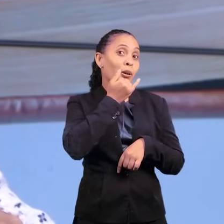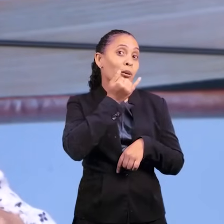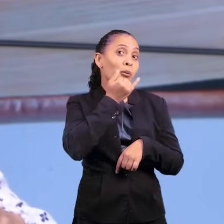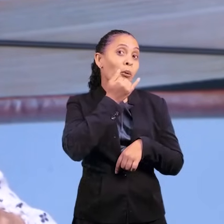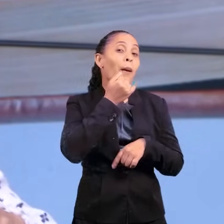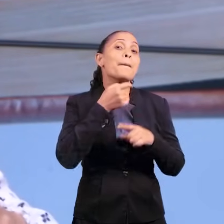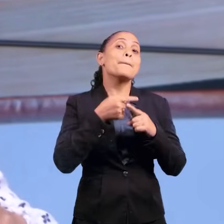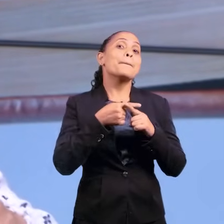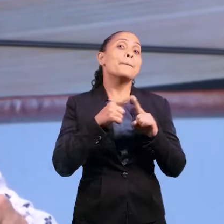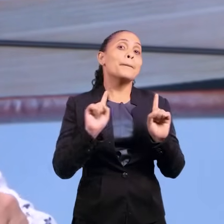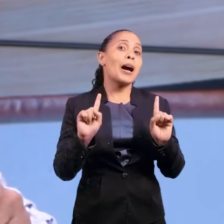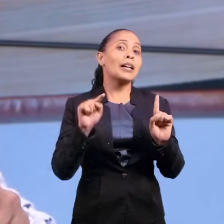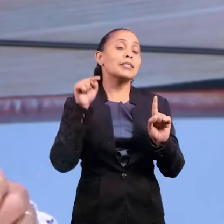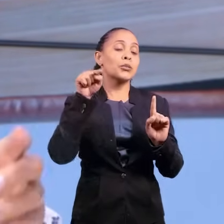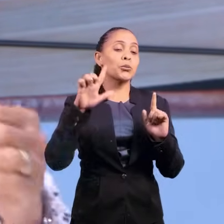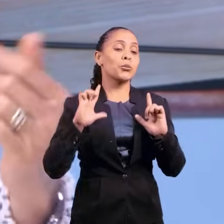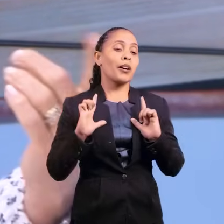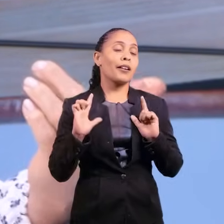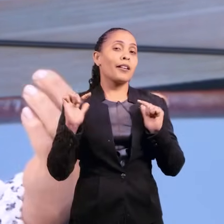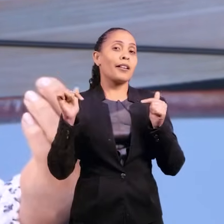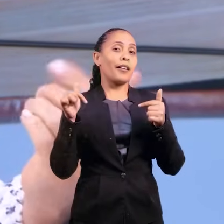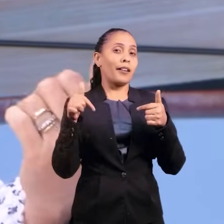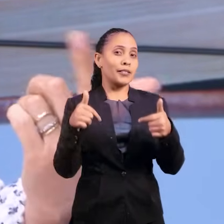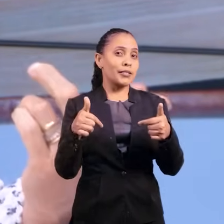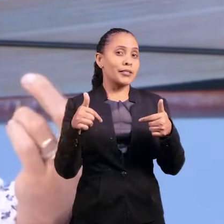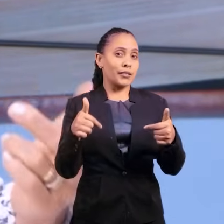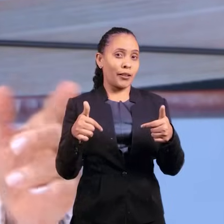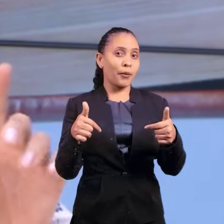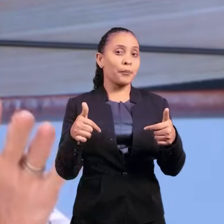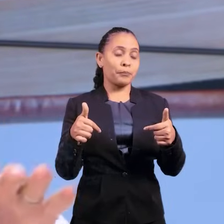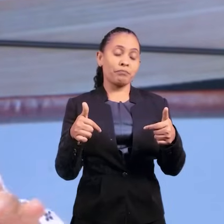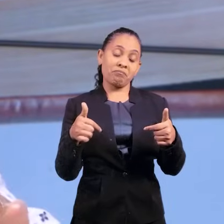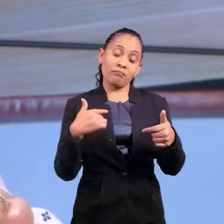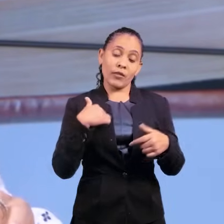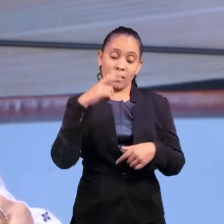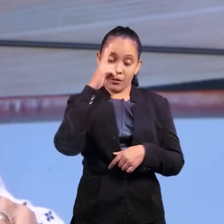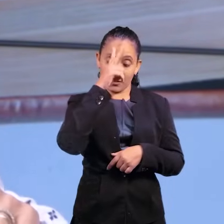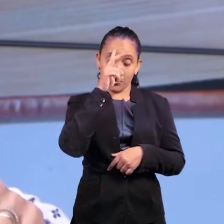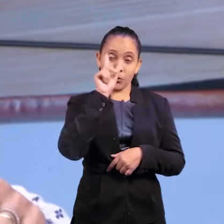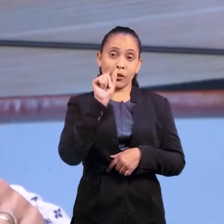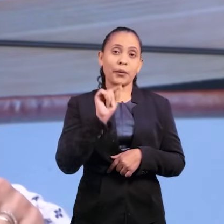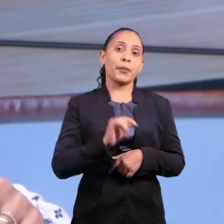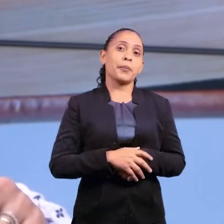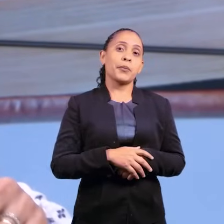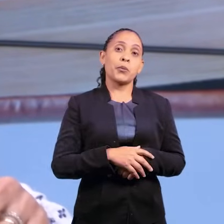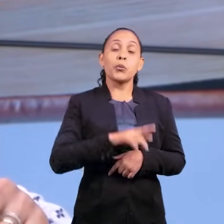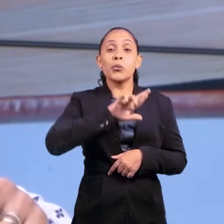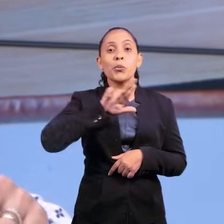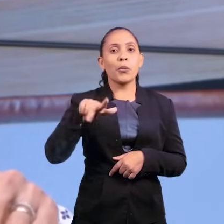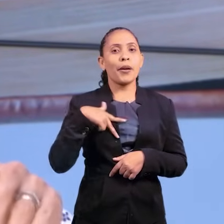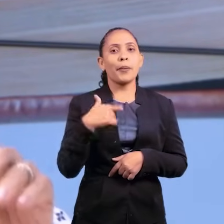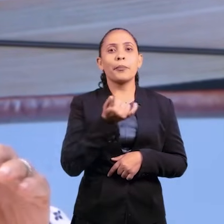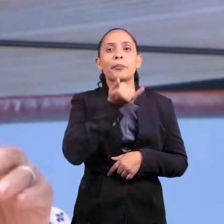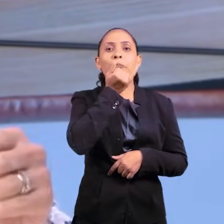mas aquilo, né, que você fez, eu lembro que você fez. Aqui isso não é perdão. Isso não é perdão.